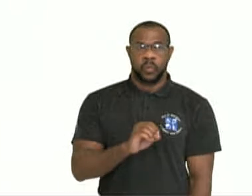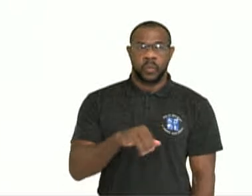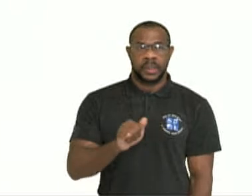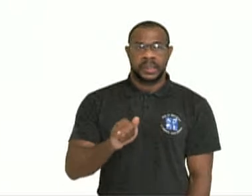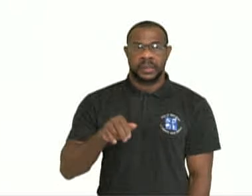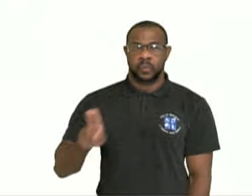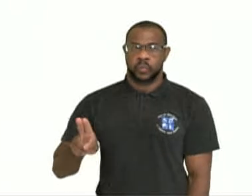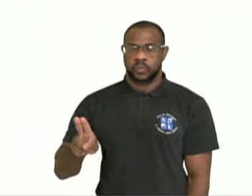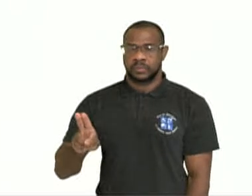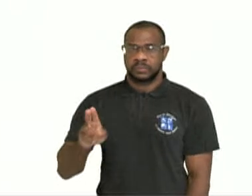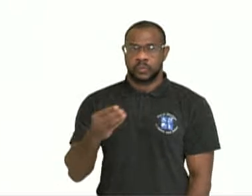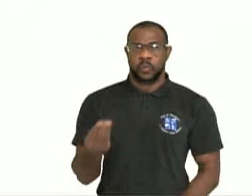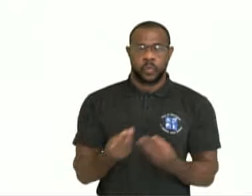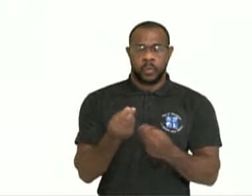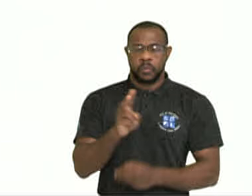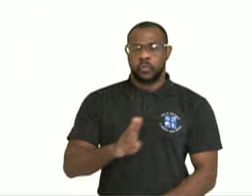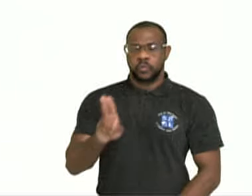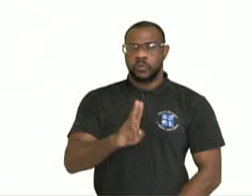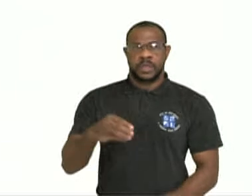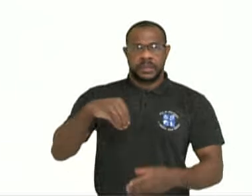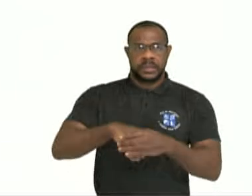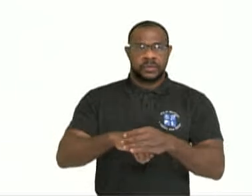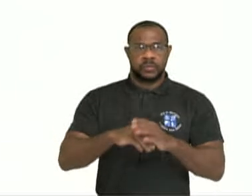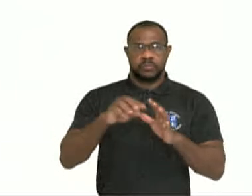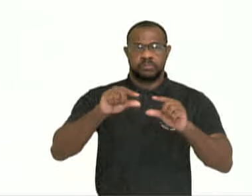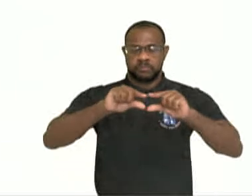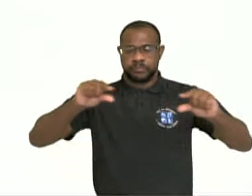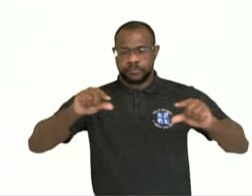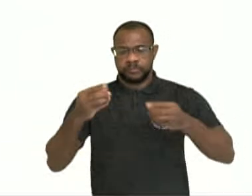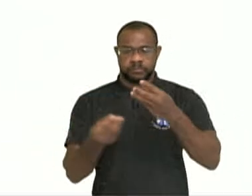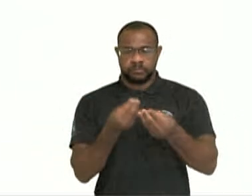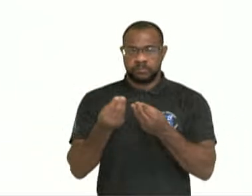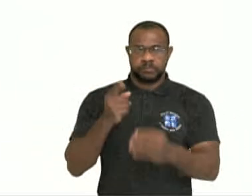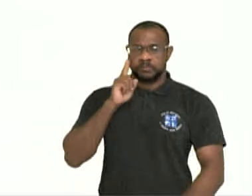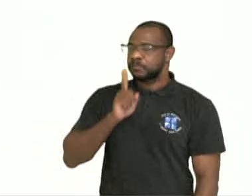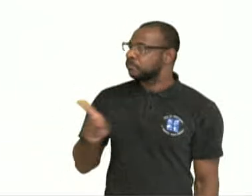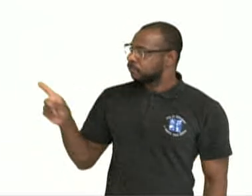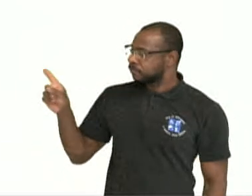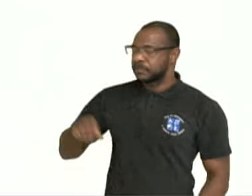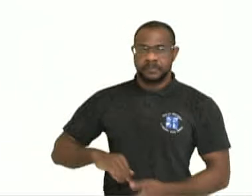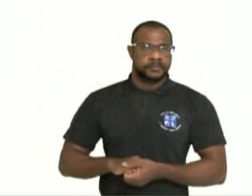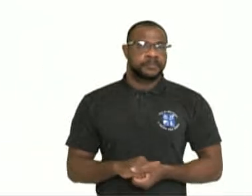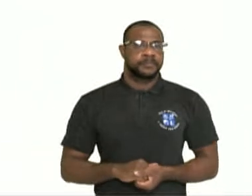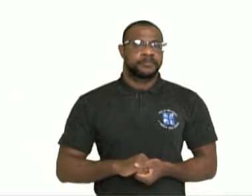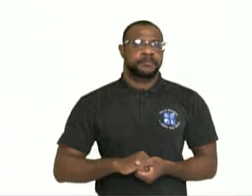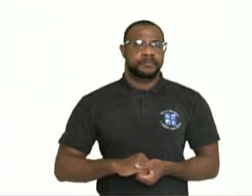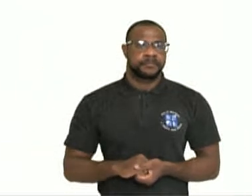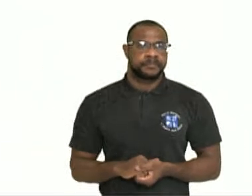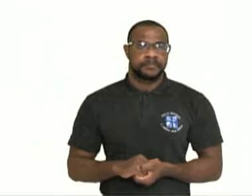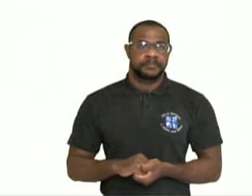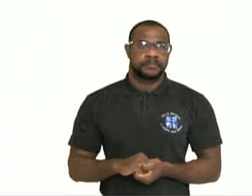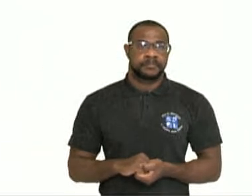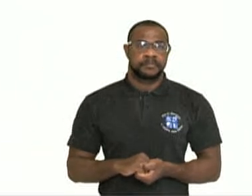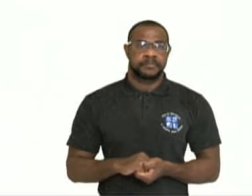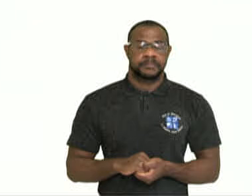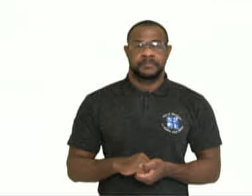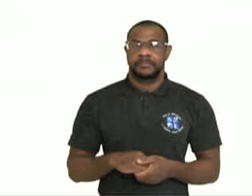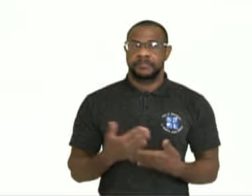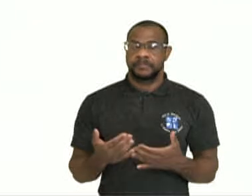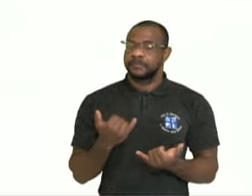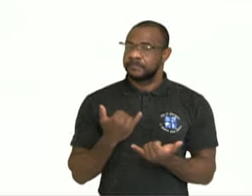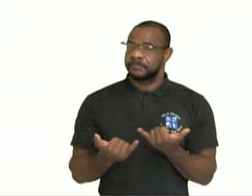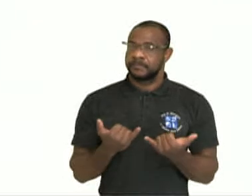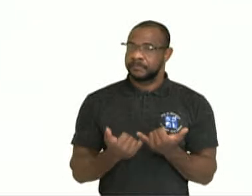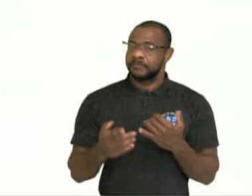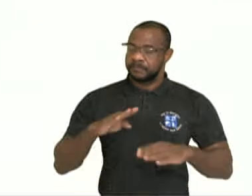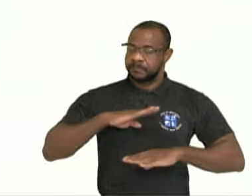u delante de palabras que empiecem com o, h, o. Então, veja, é parecida com